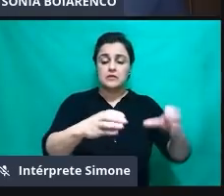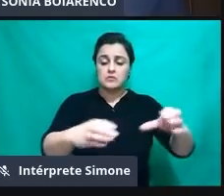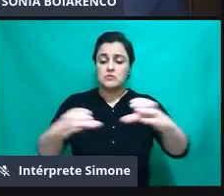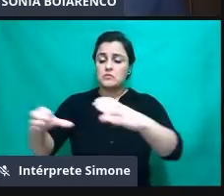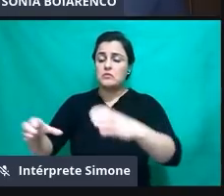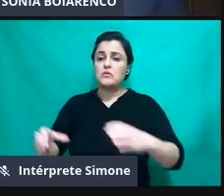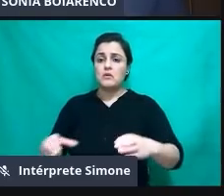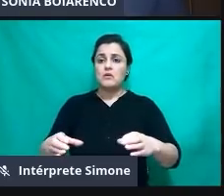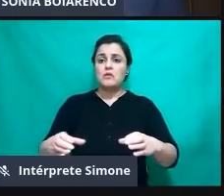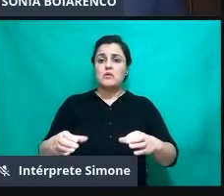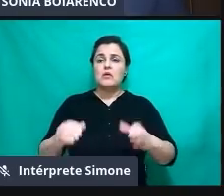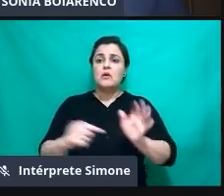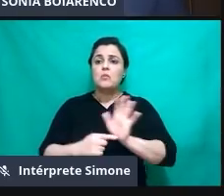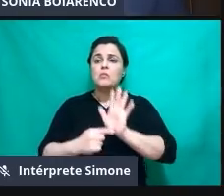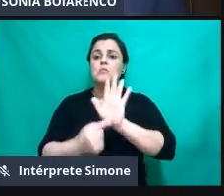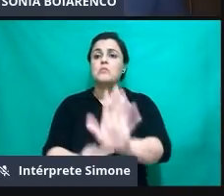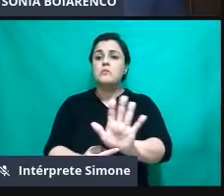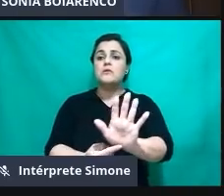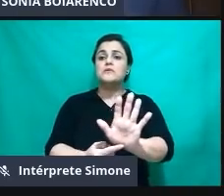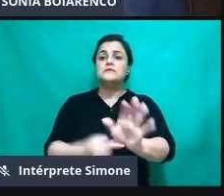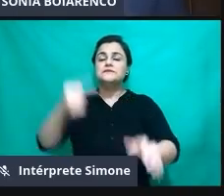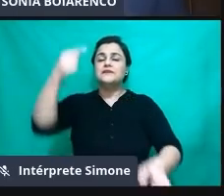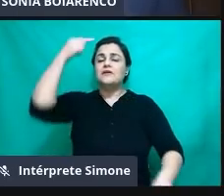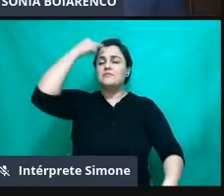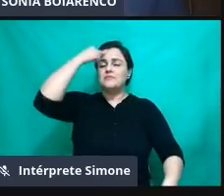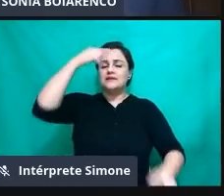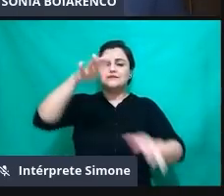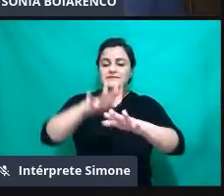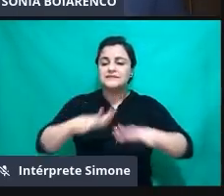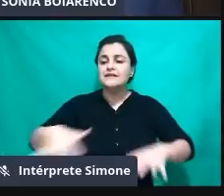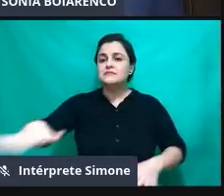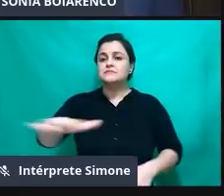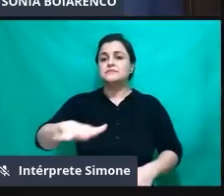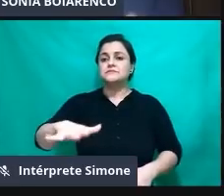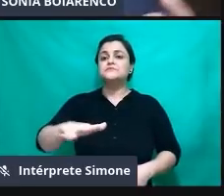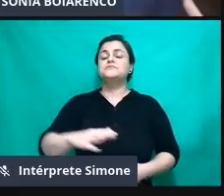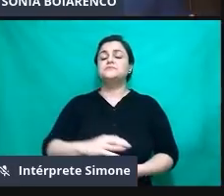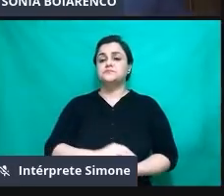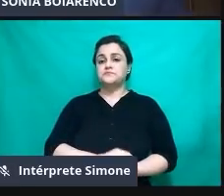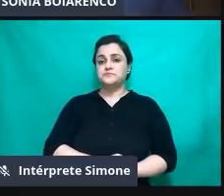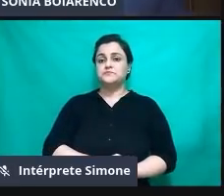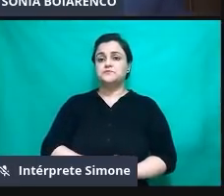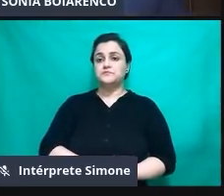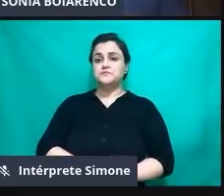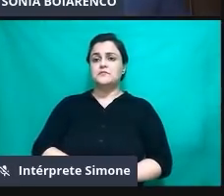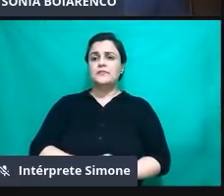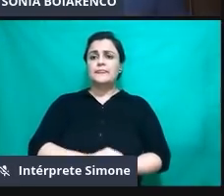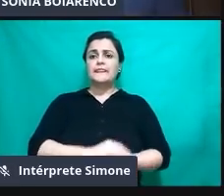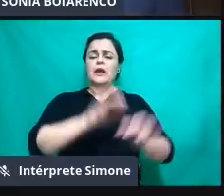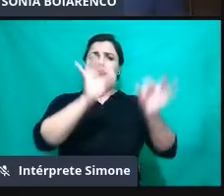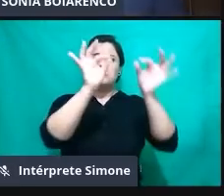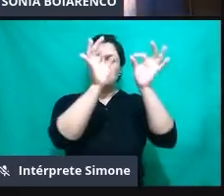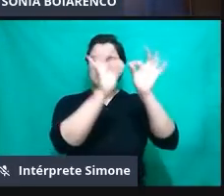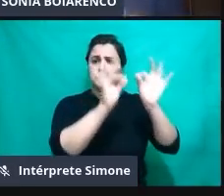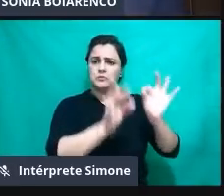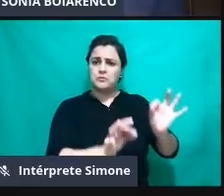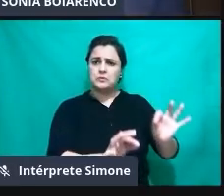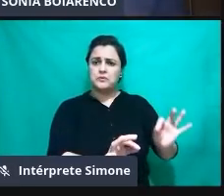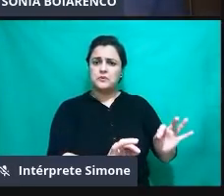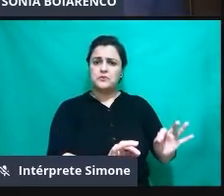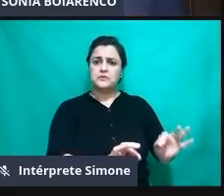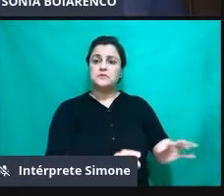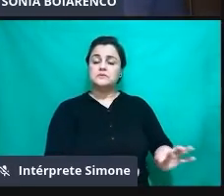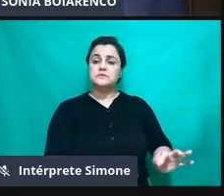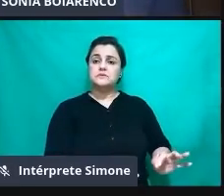desse meu pensamento espacial, né? Porque eu tenho um raciocínio para estruturar um problema, para